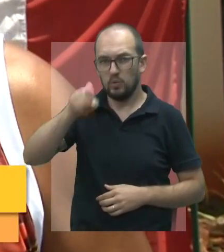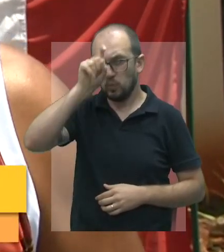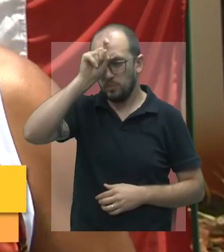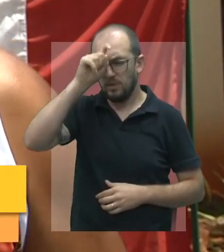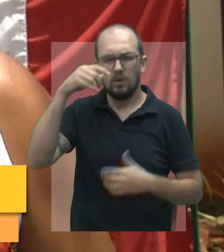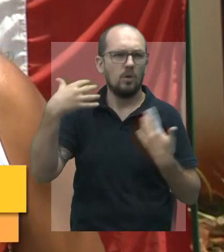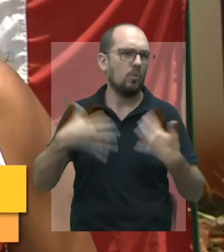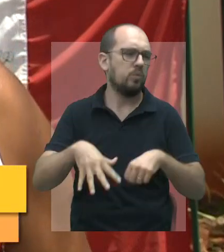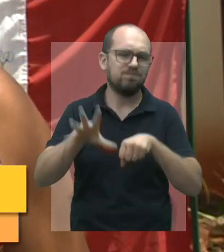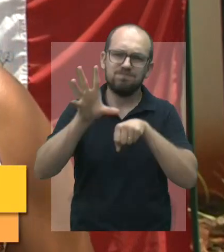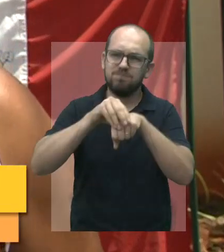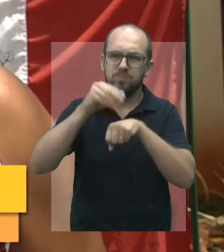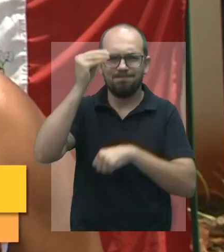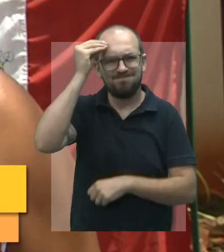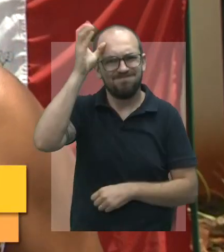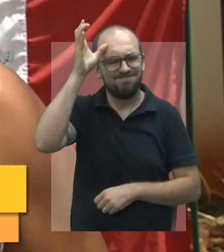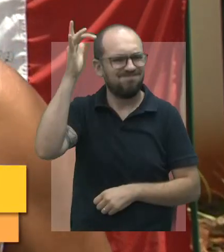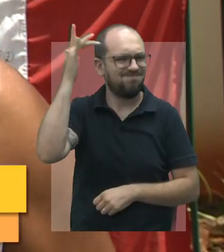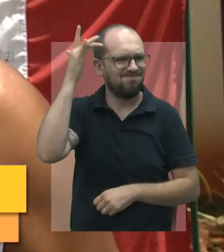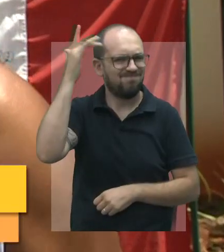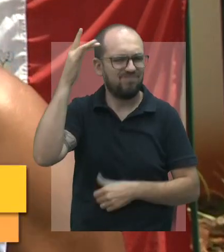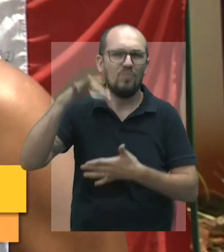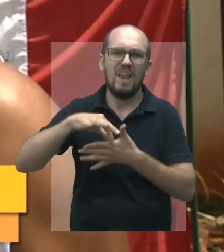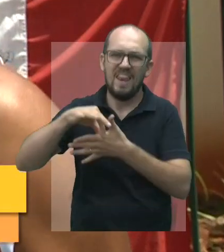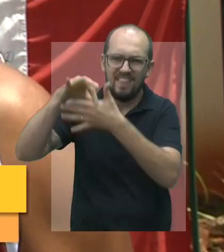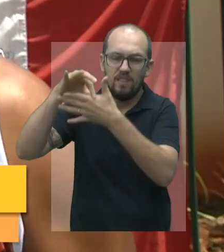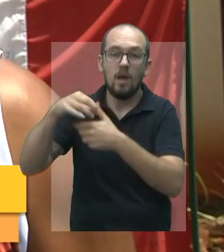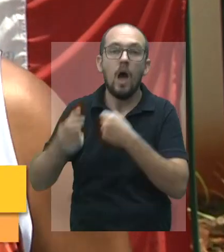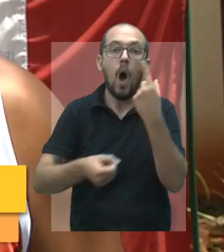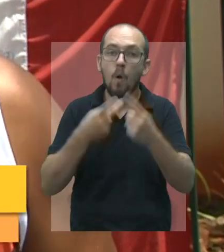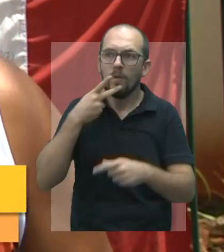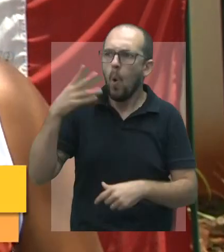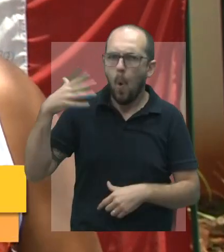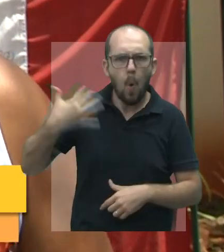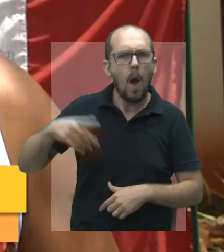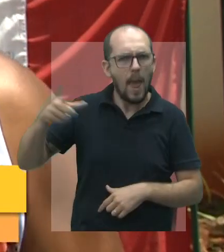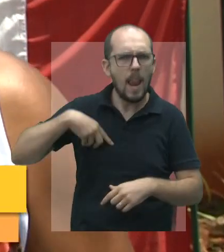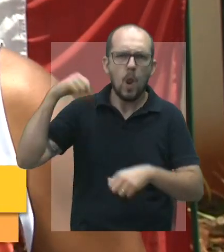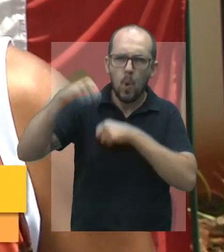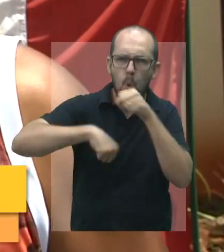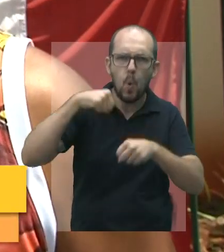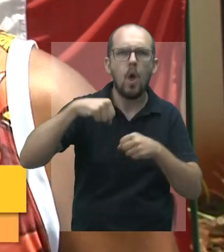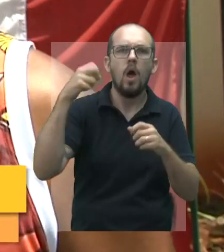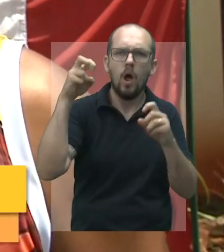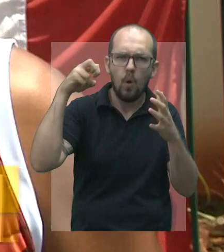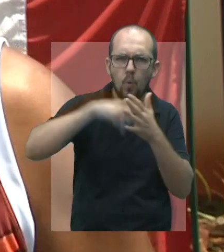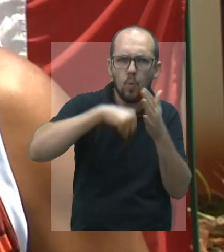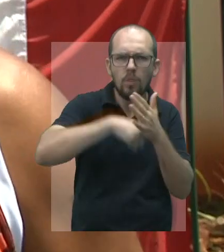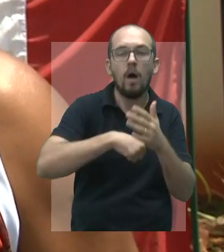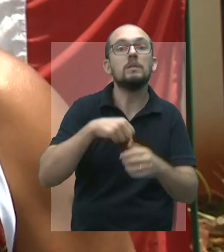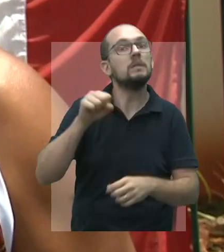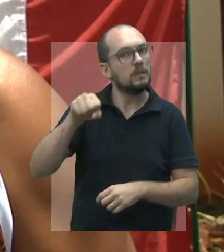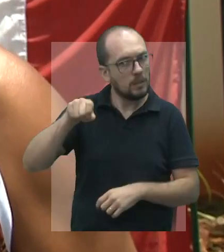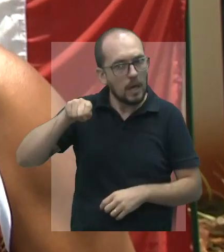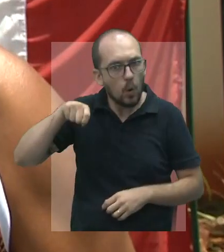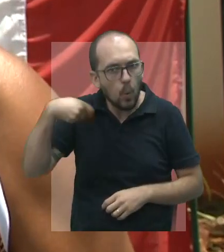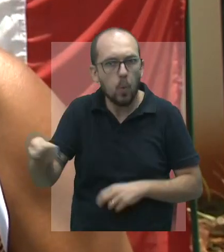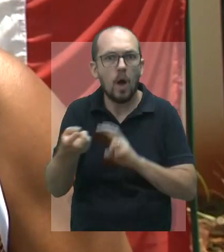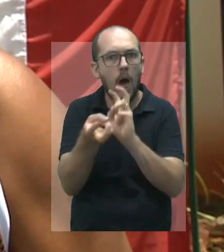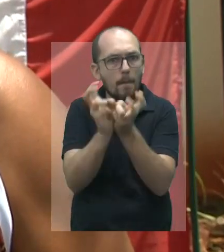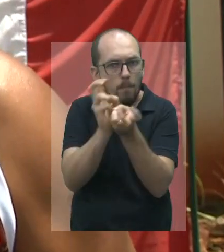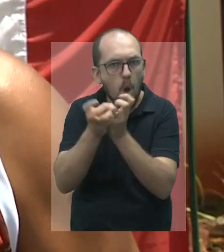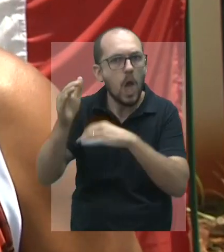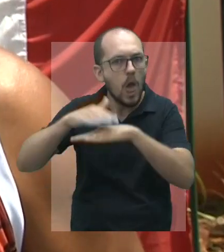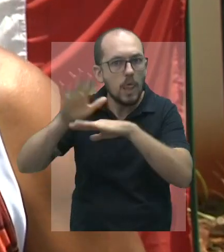ele foi um grande líder. Às vezes o pessoal, nossa, o Zumbi lutava muito. Sim, era capoeira também, mas o conhecimento. O que nós